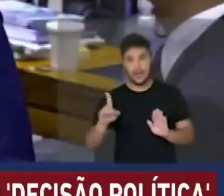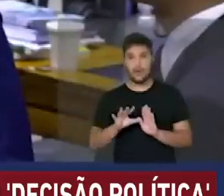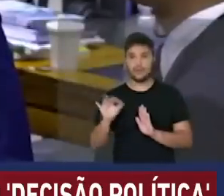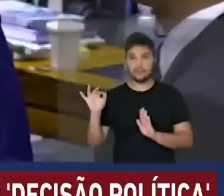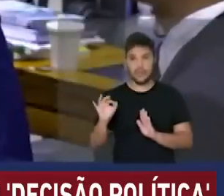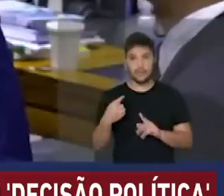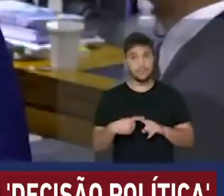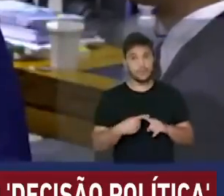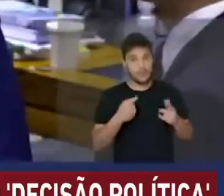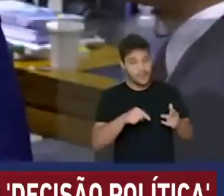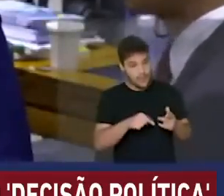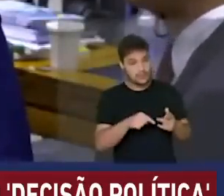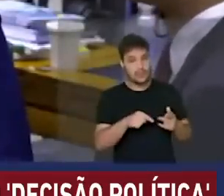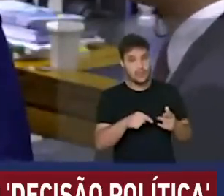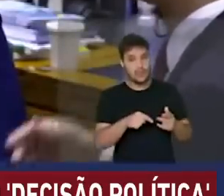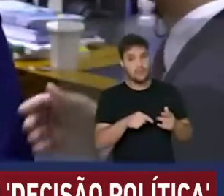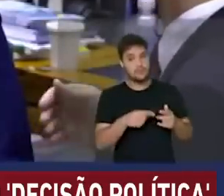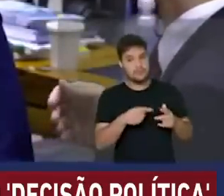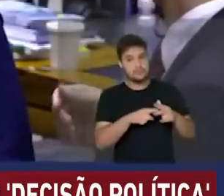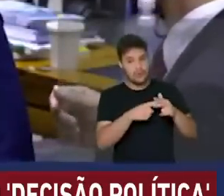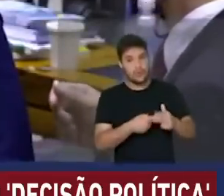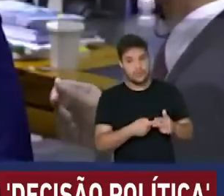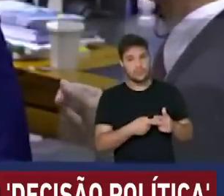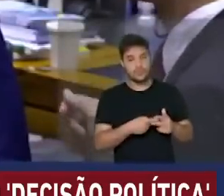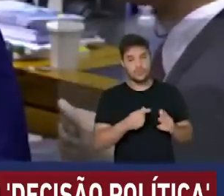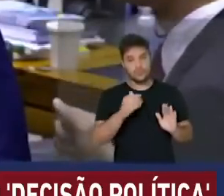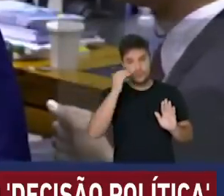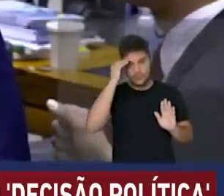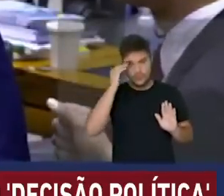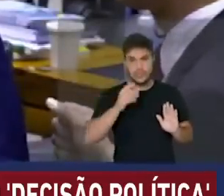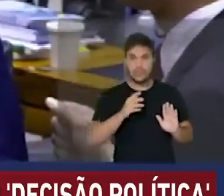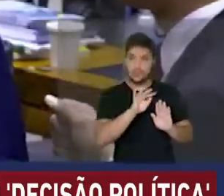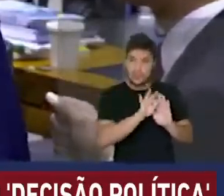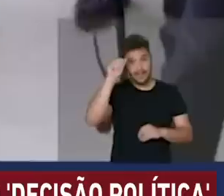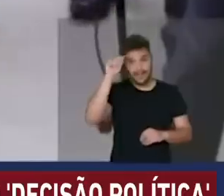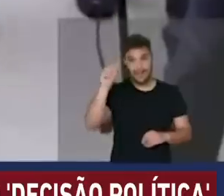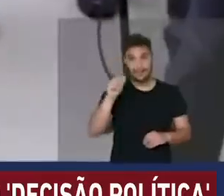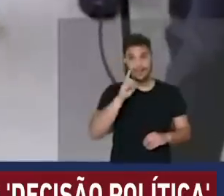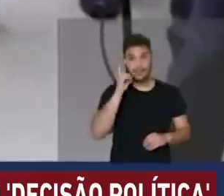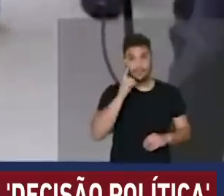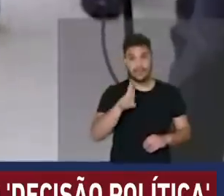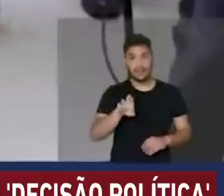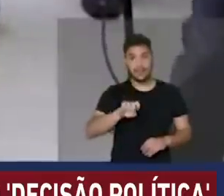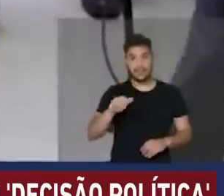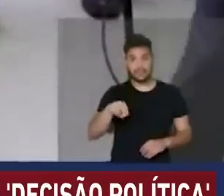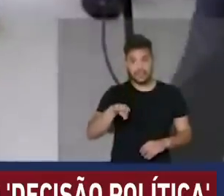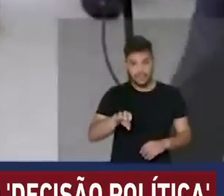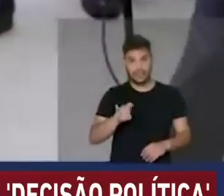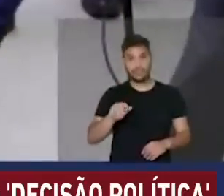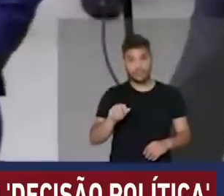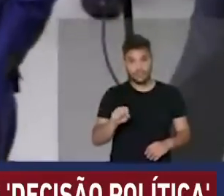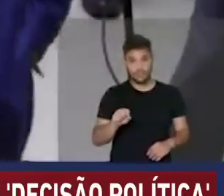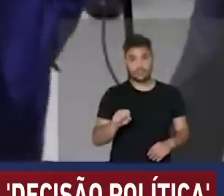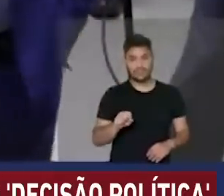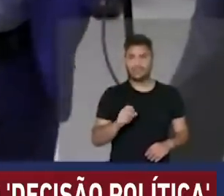avulsas dos deputados Capitão Augusto, Fernando Rodolfo, Flávia Arruda e Bosco Costa. O deputado Odair Cunha é